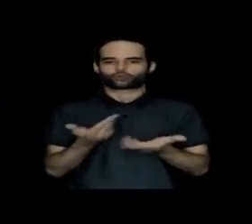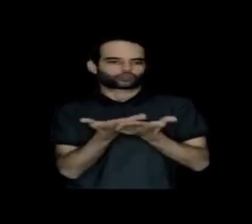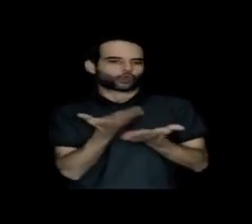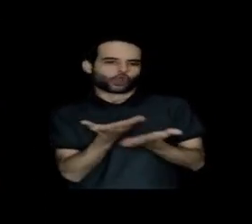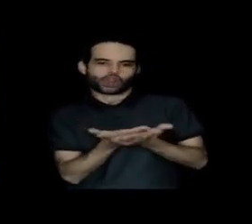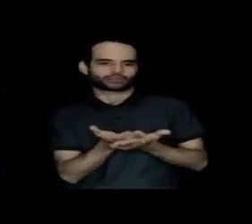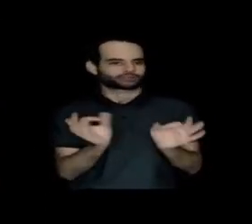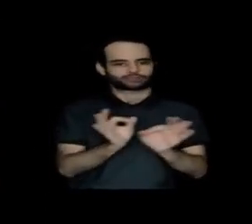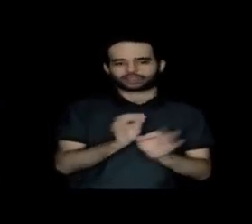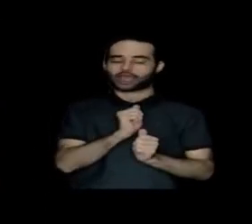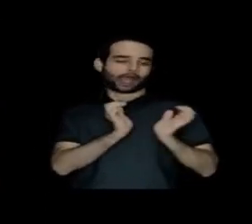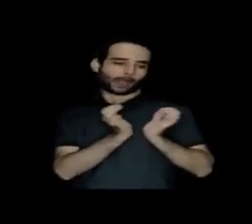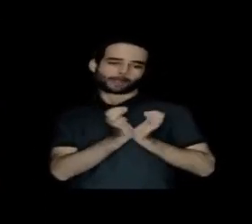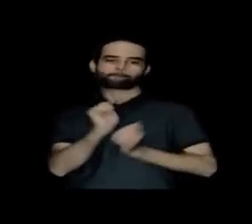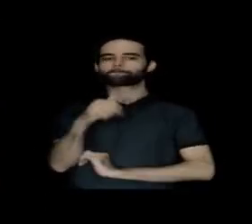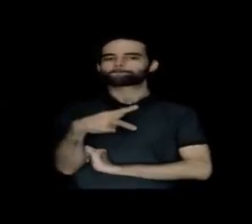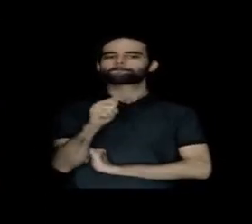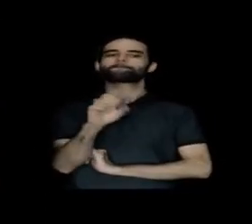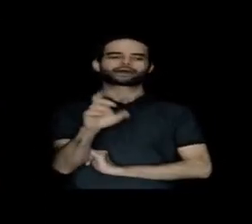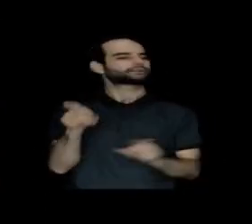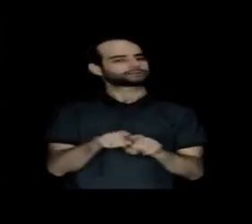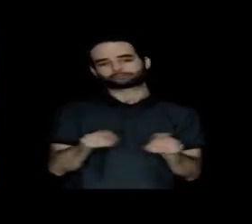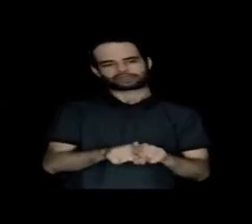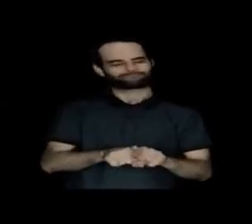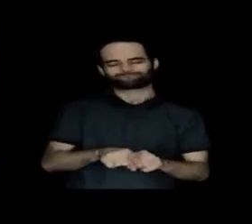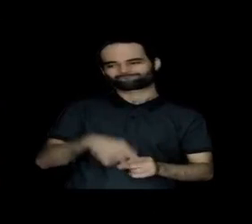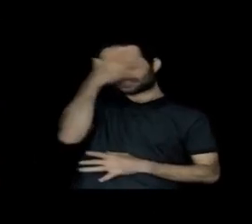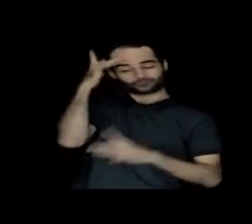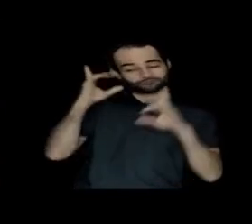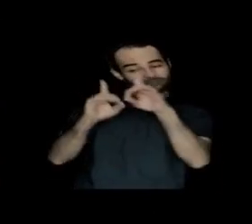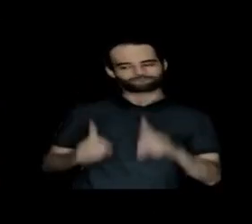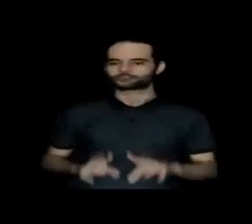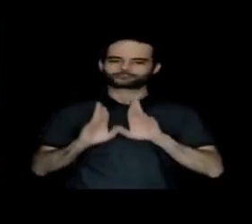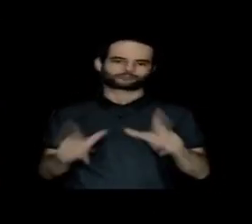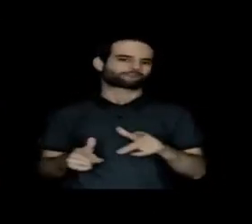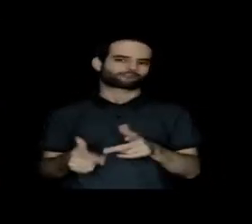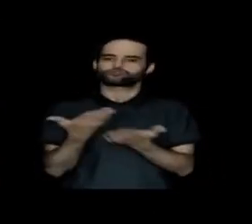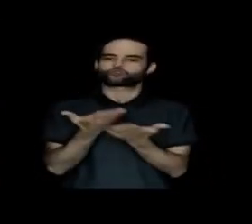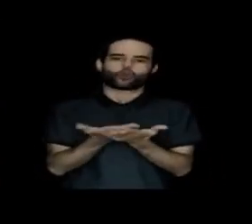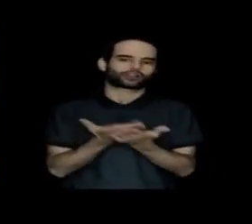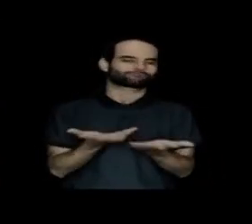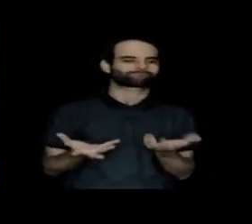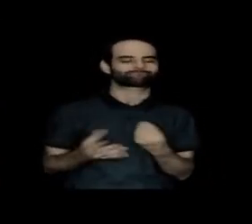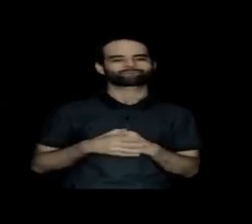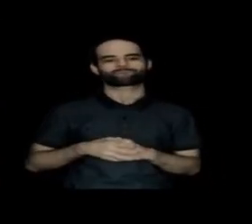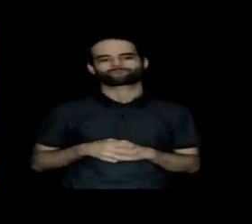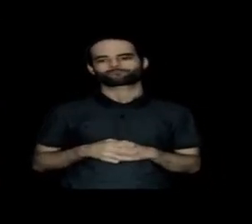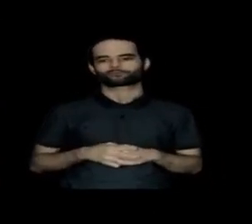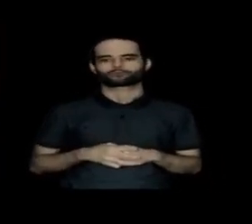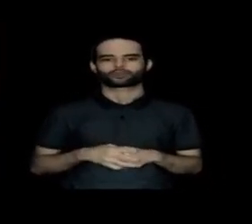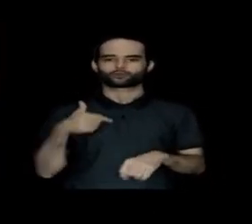Não tinha escola, só tinha a PAI também, nenhuma pessoa com deficiência estava na